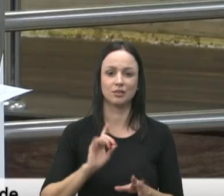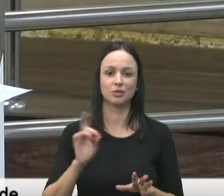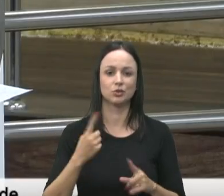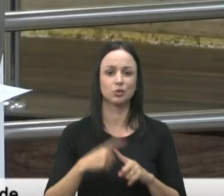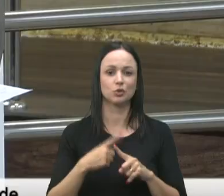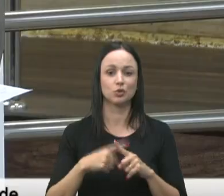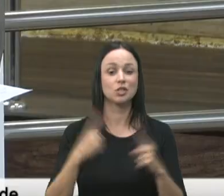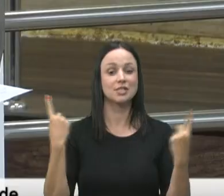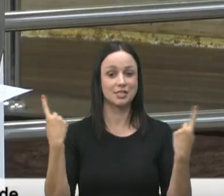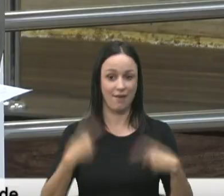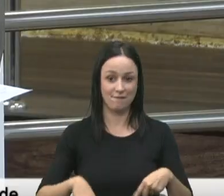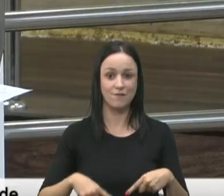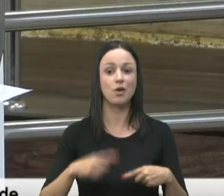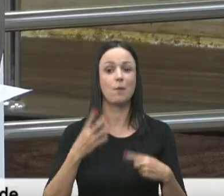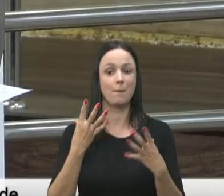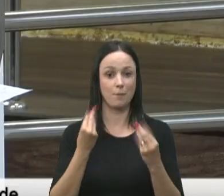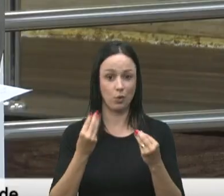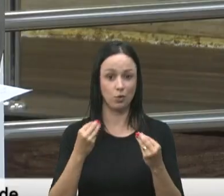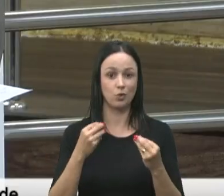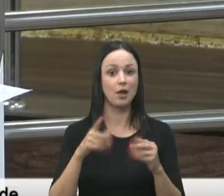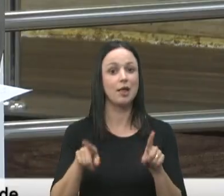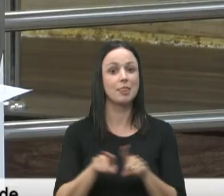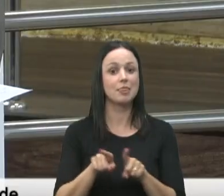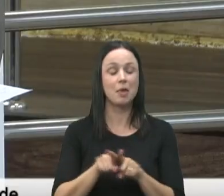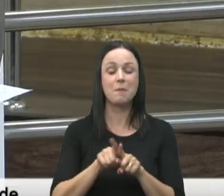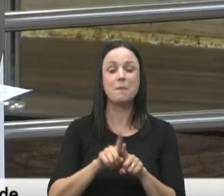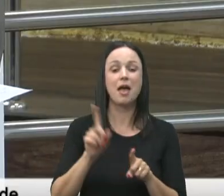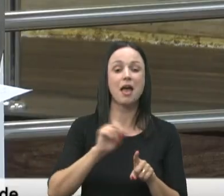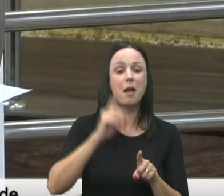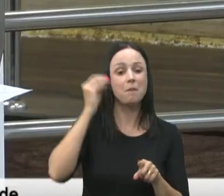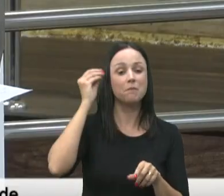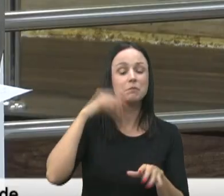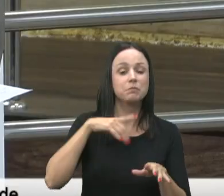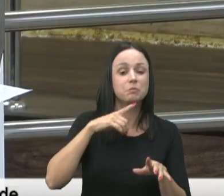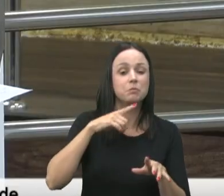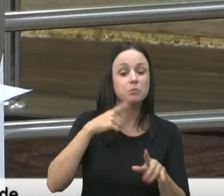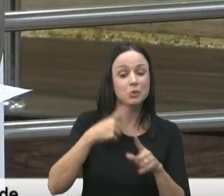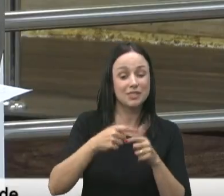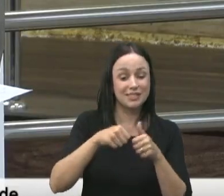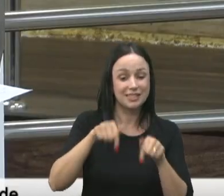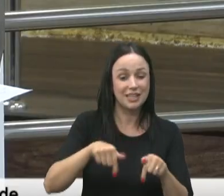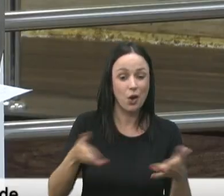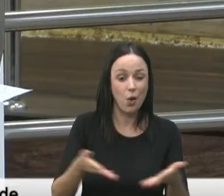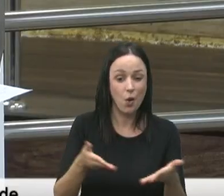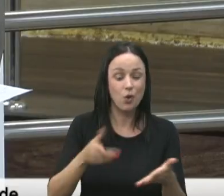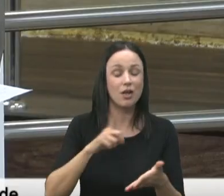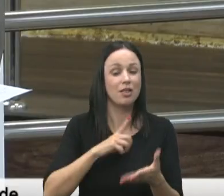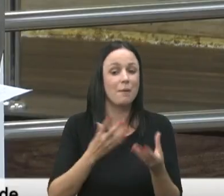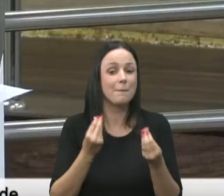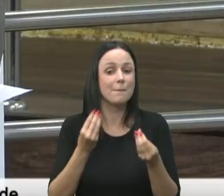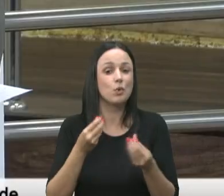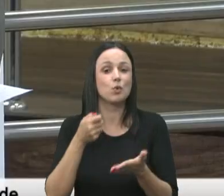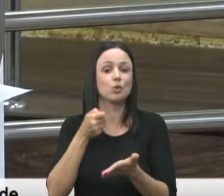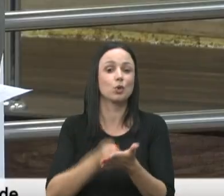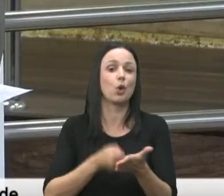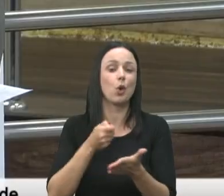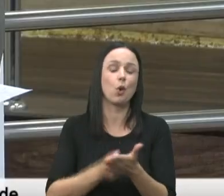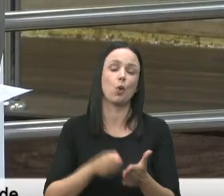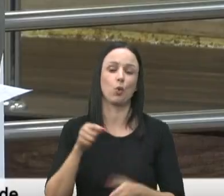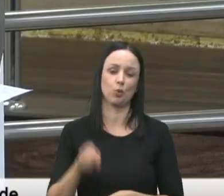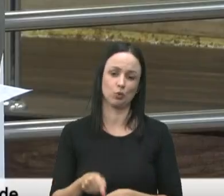o desafio é grande, mas não podemos subestimar. Se nós estamos aqui hoje é porque teve muita luta para que a gente